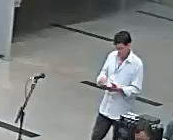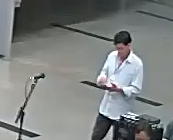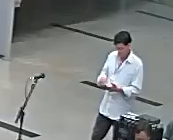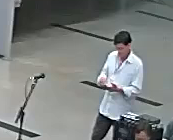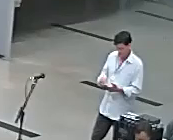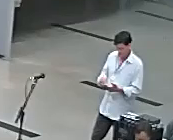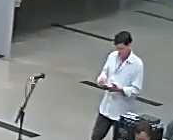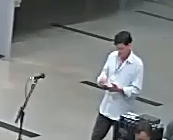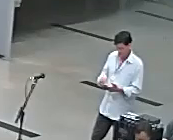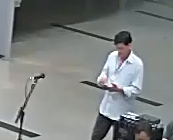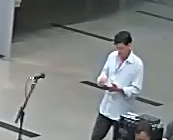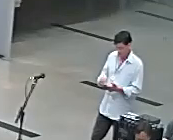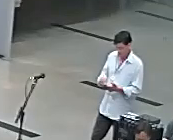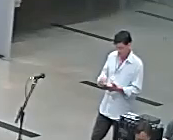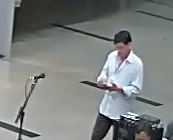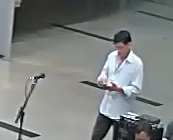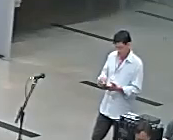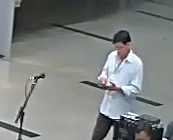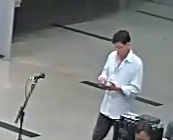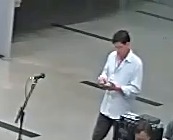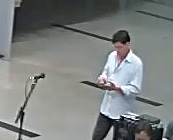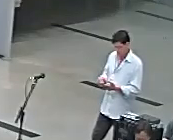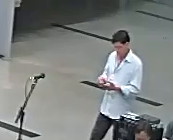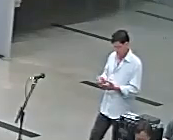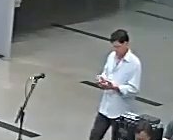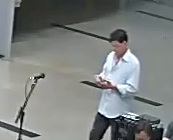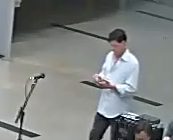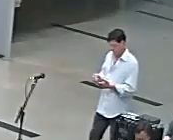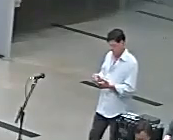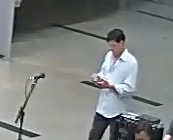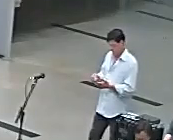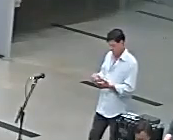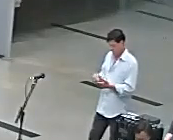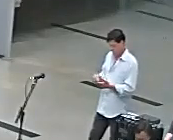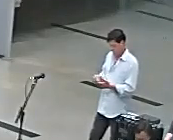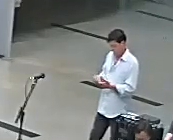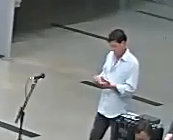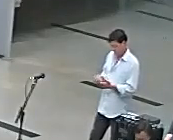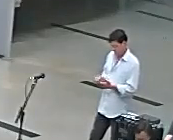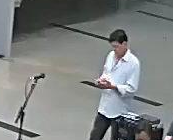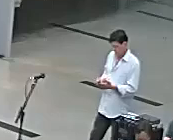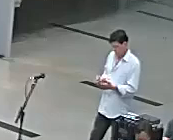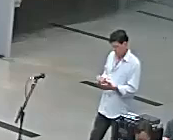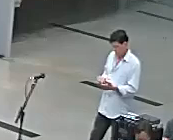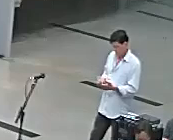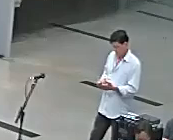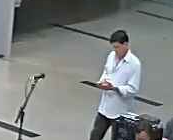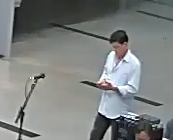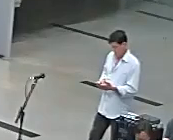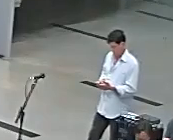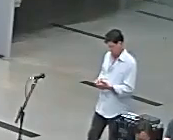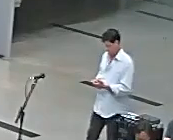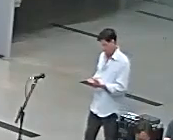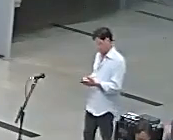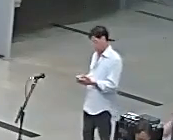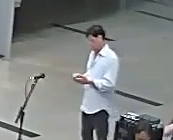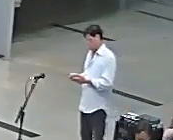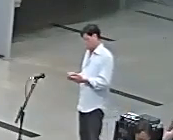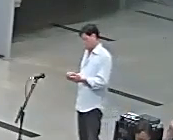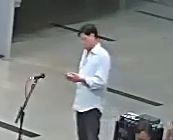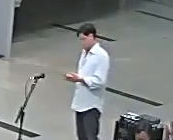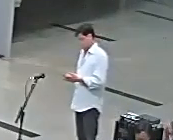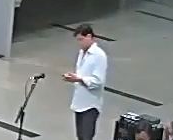atitudinal né porque o que que acontece não adianta a gente olhar Ah mas vamos fazer um